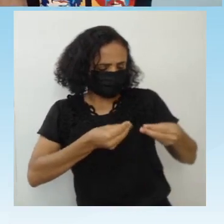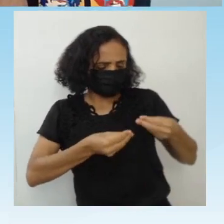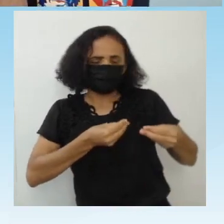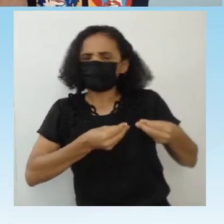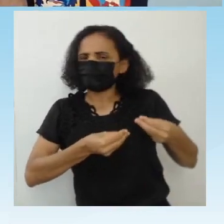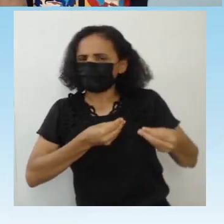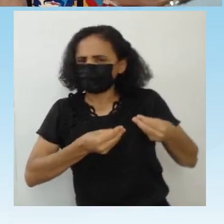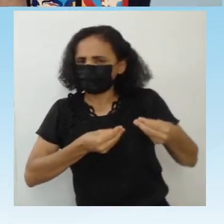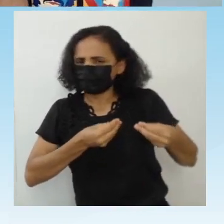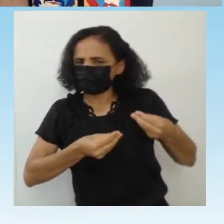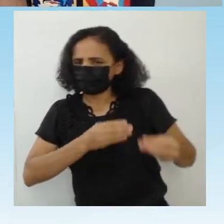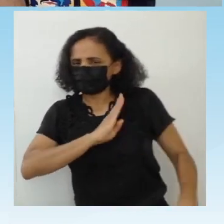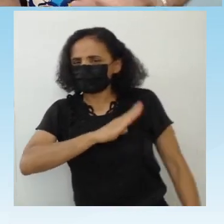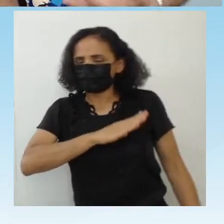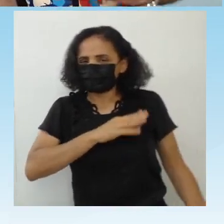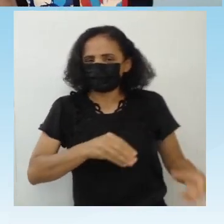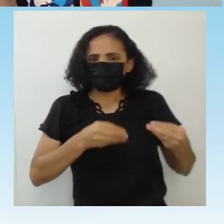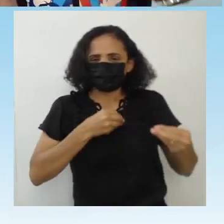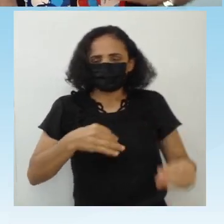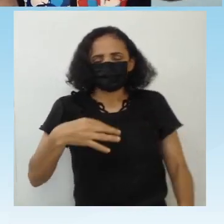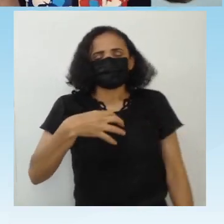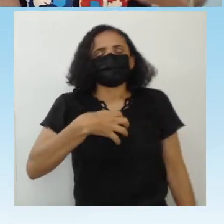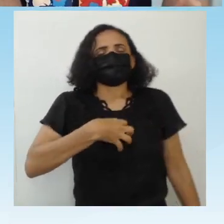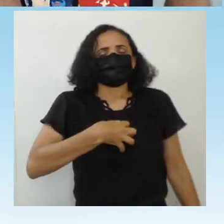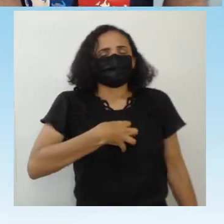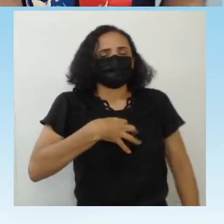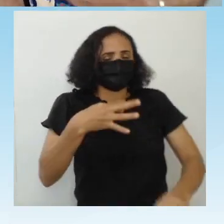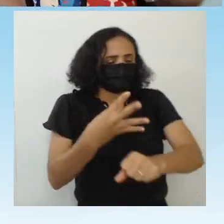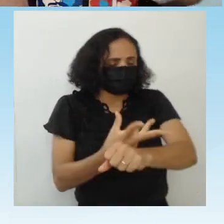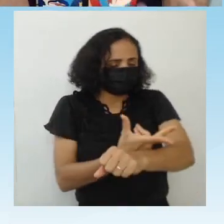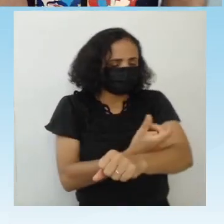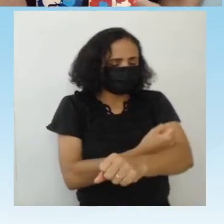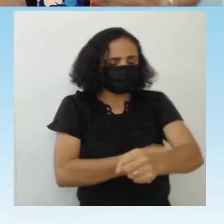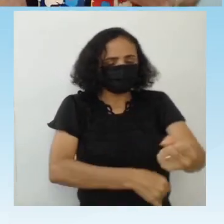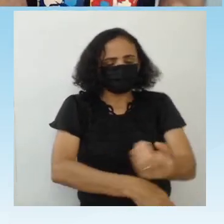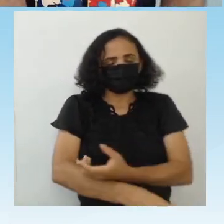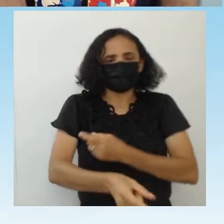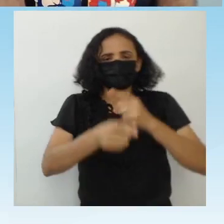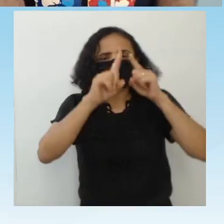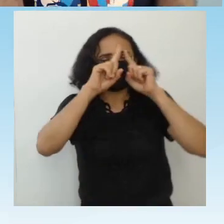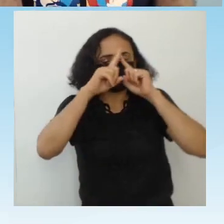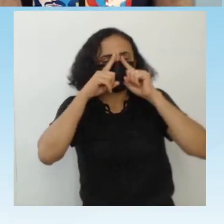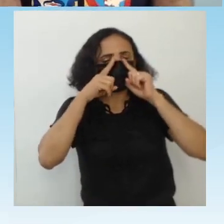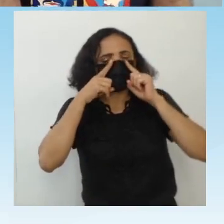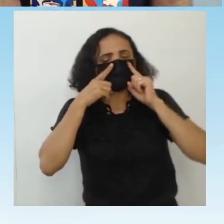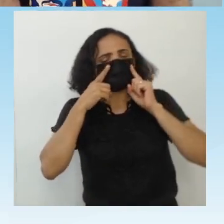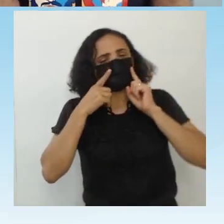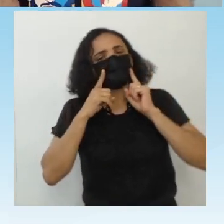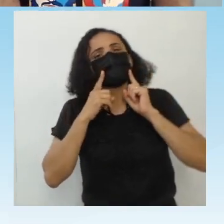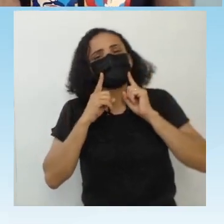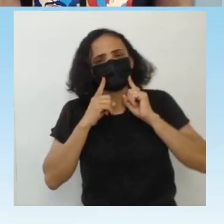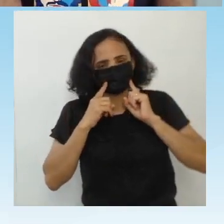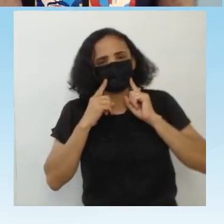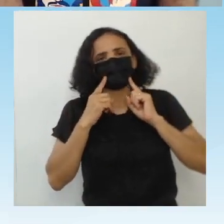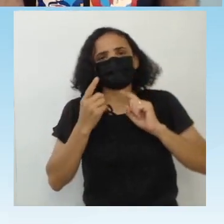tornando o coração mole, quer dizer, sentimental, emotivo, choroso, né?